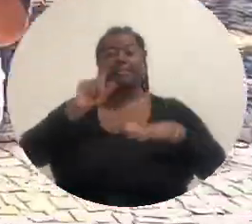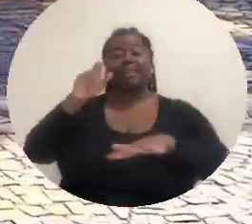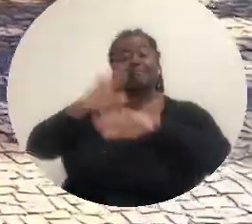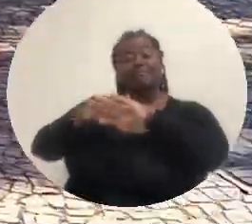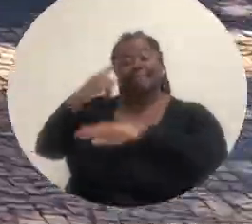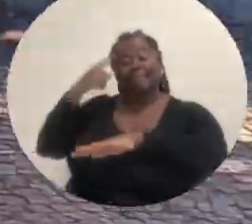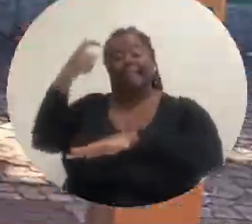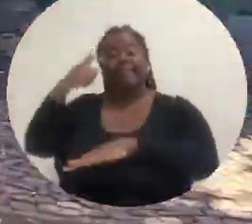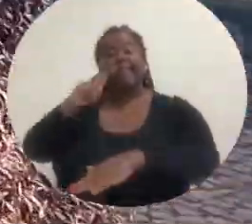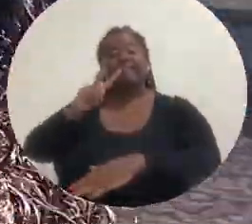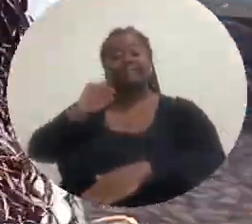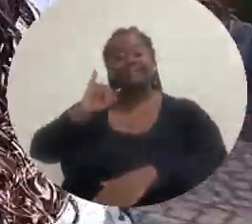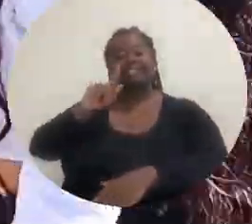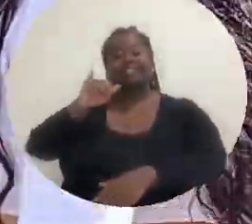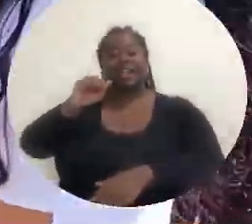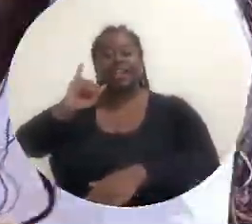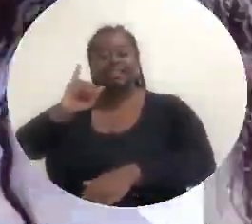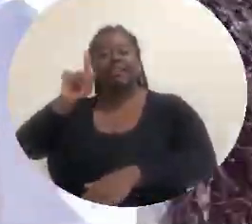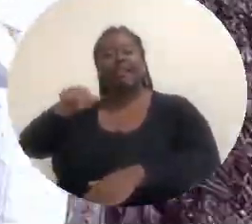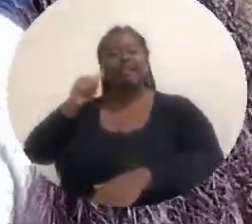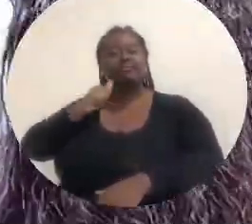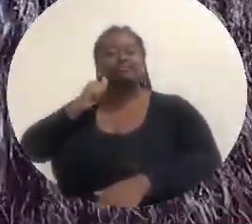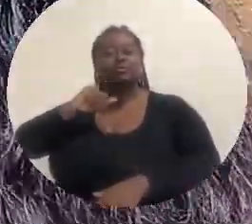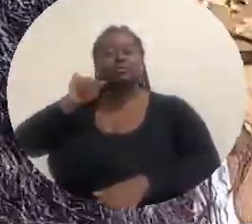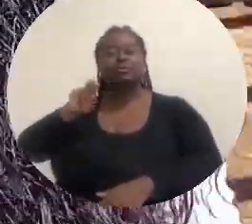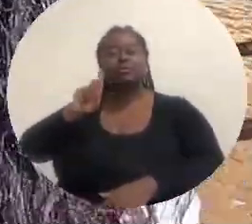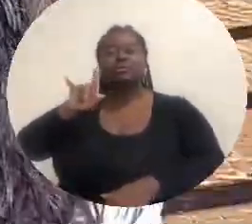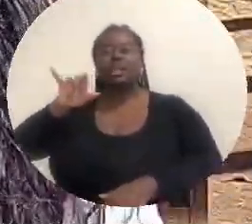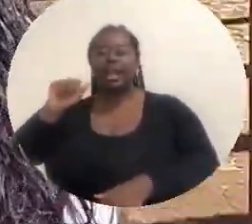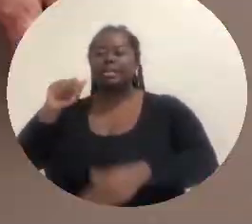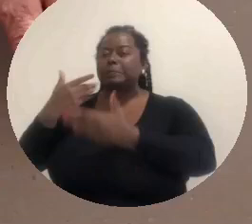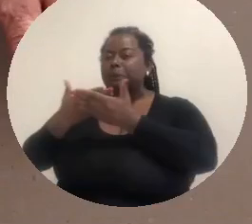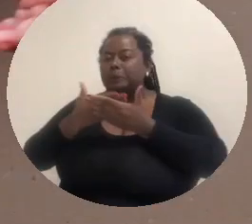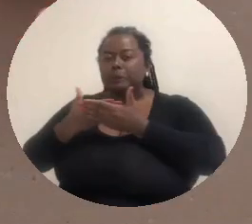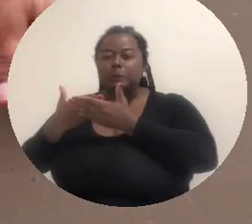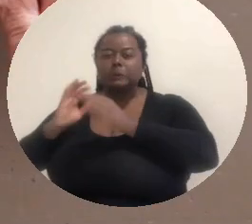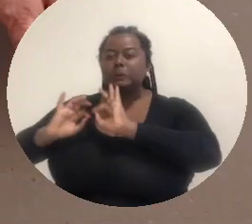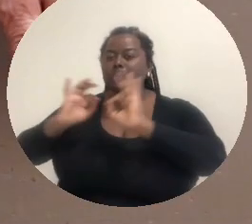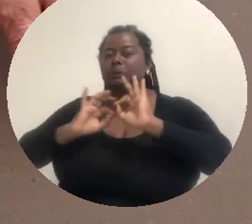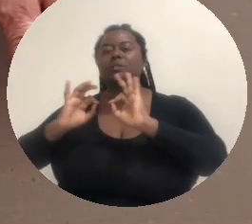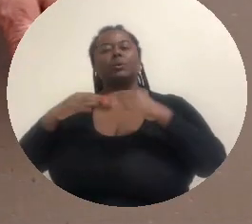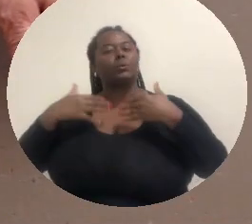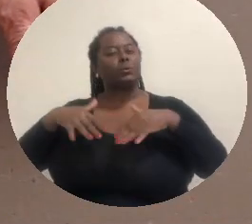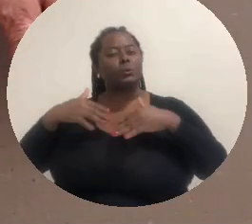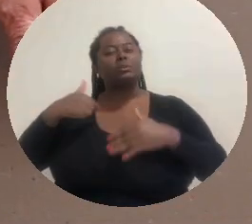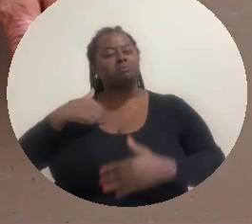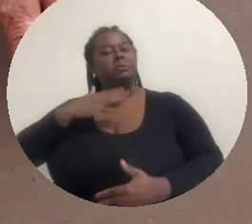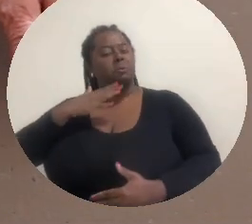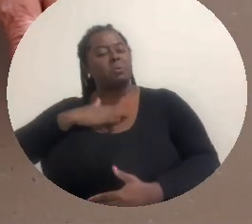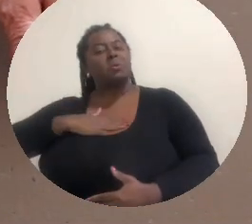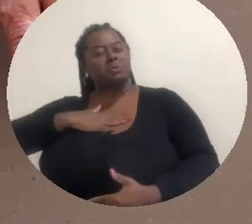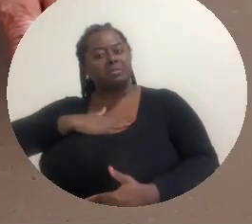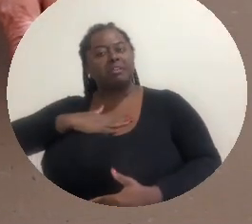foi a Júlia. E nós desenvolvemos até chegar no Vigiai. Eu acho que ficou muito bacana. Foi